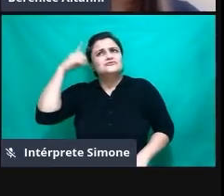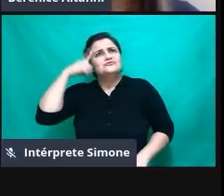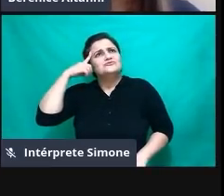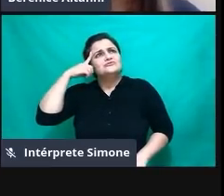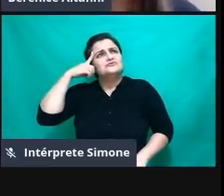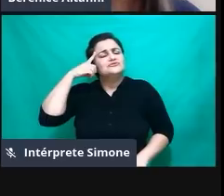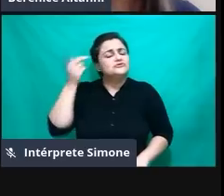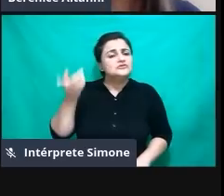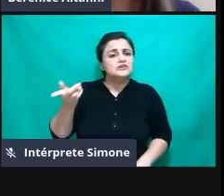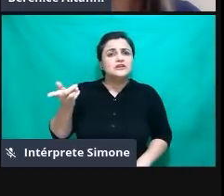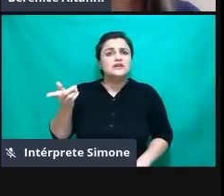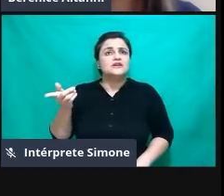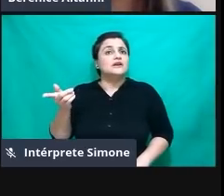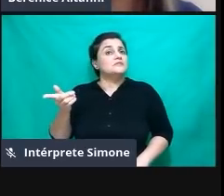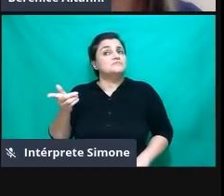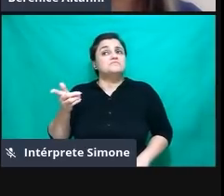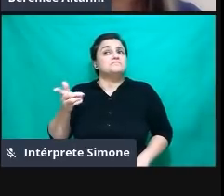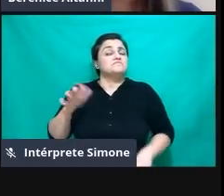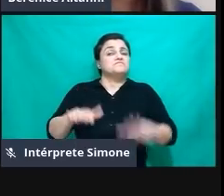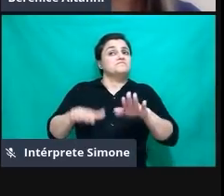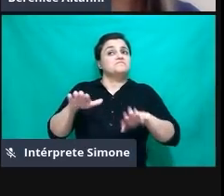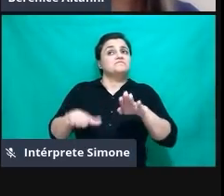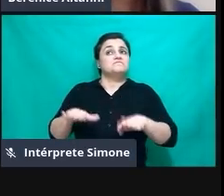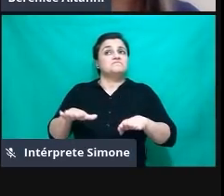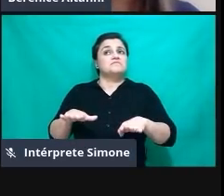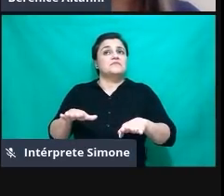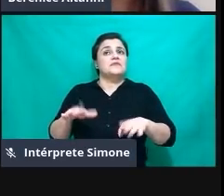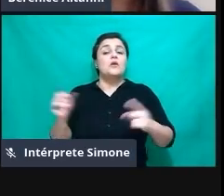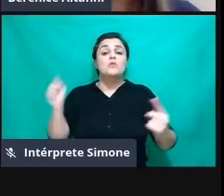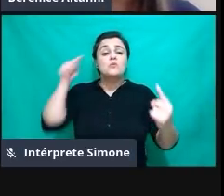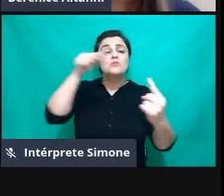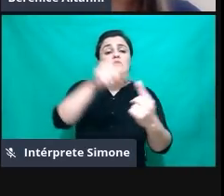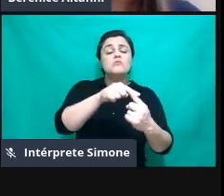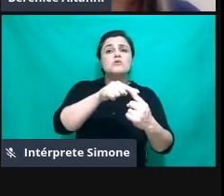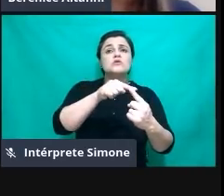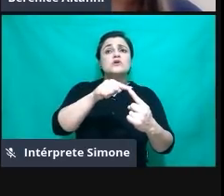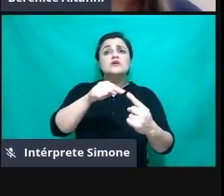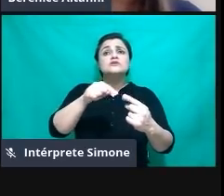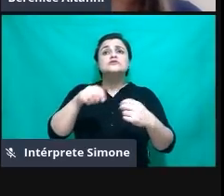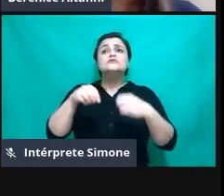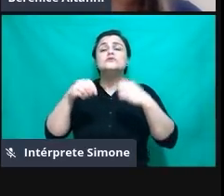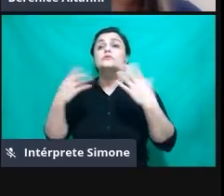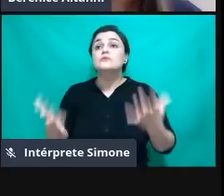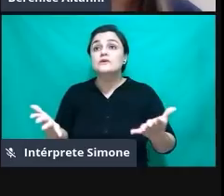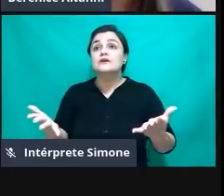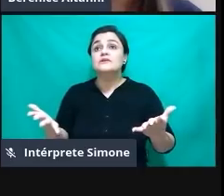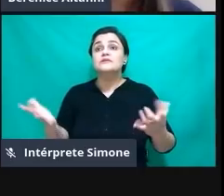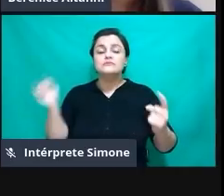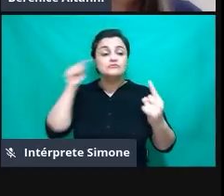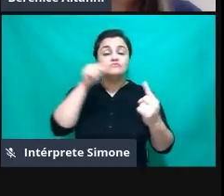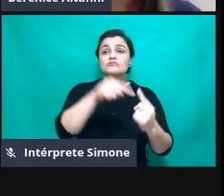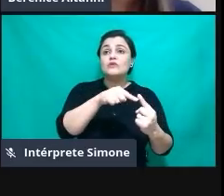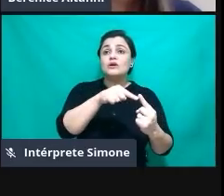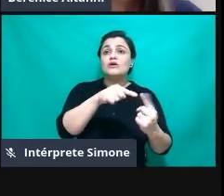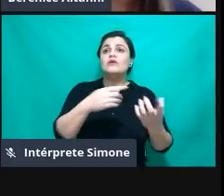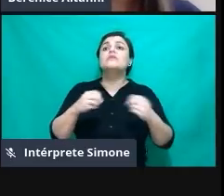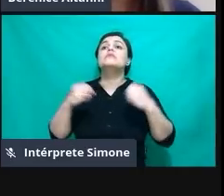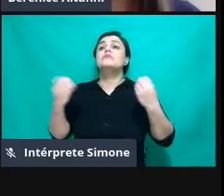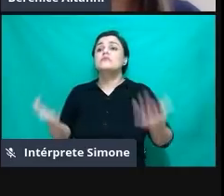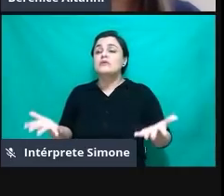Então, nas minhas práticas pedagógicas, eu tenho que pensar, quando eu vou utilizar um